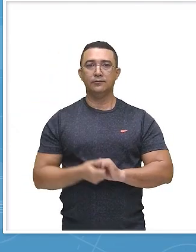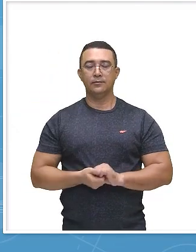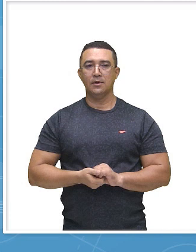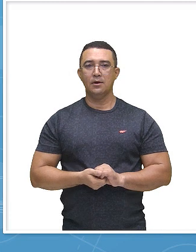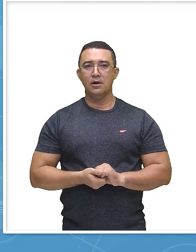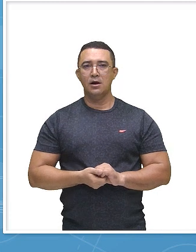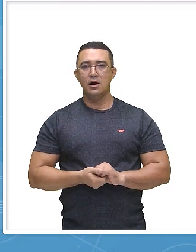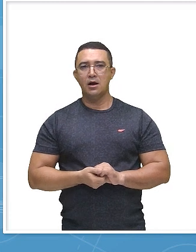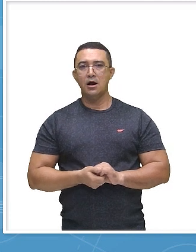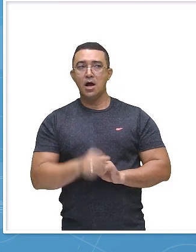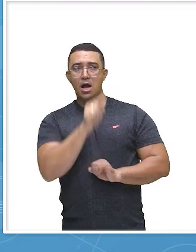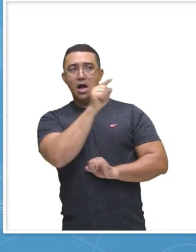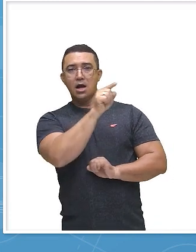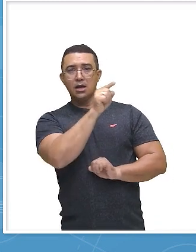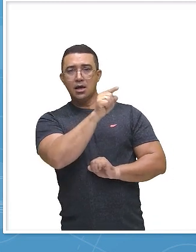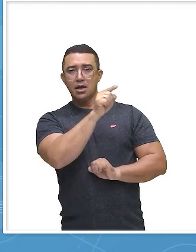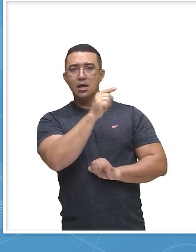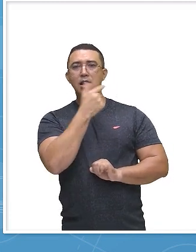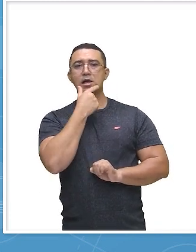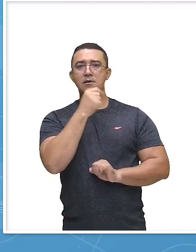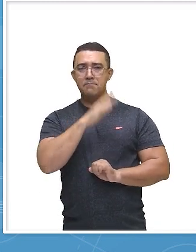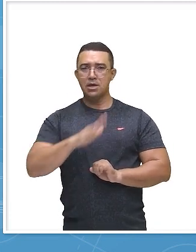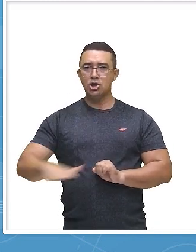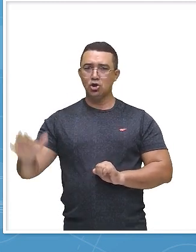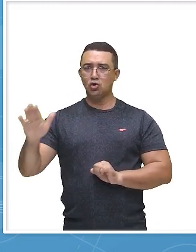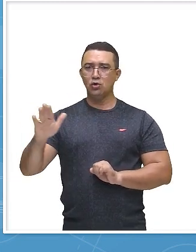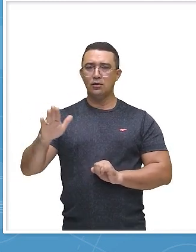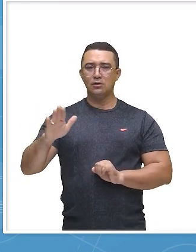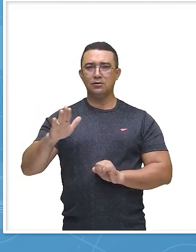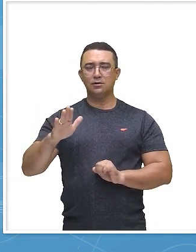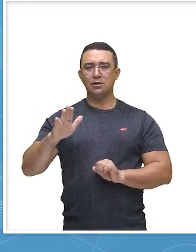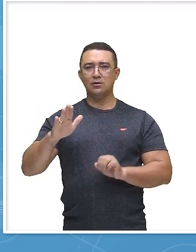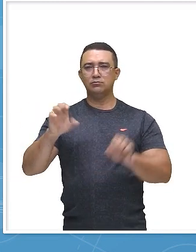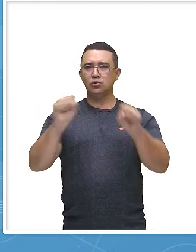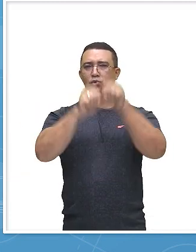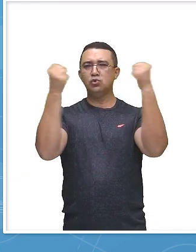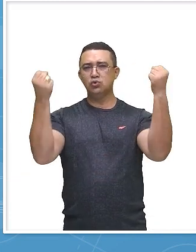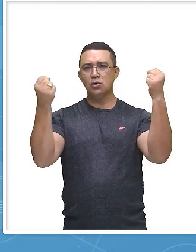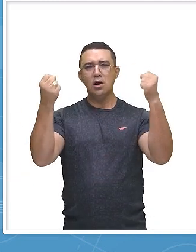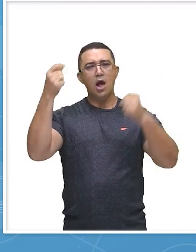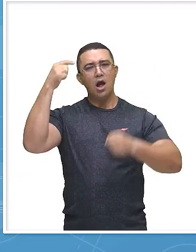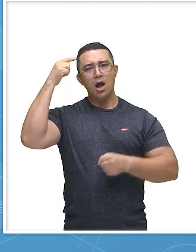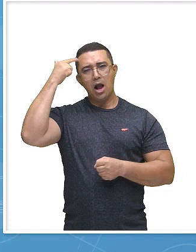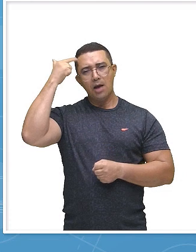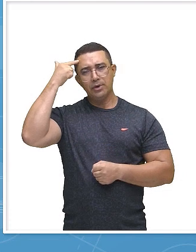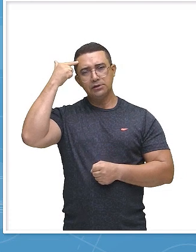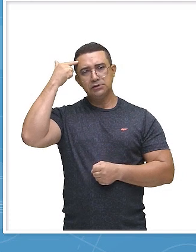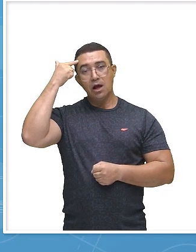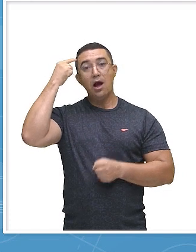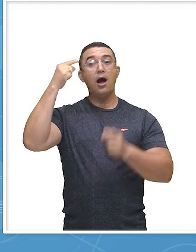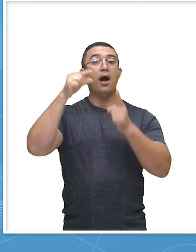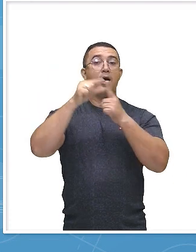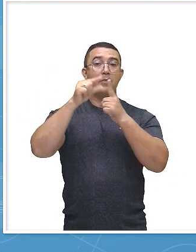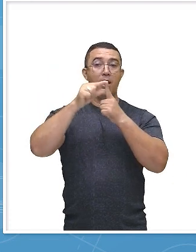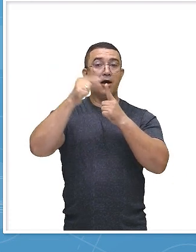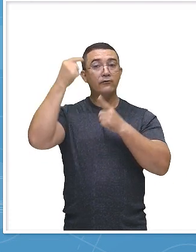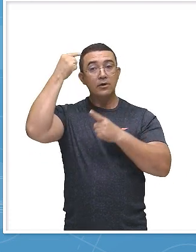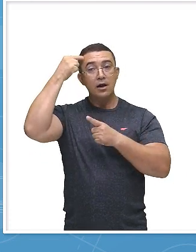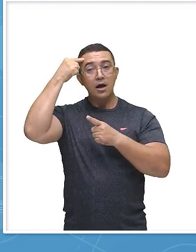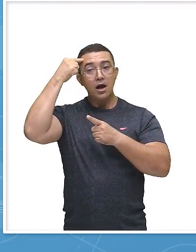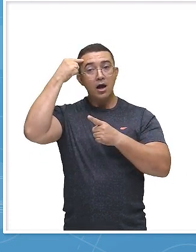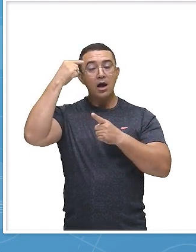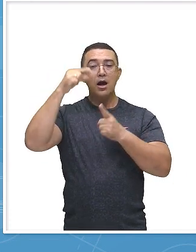a cabeça. Veja, cabeça é o quê? É substantivo. E nesse sentido, o artigo